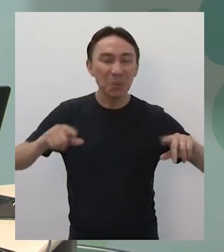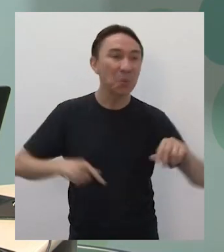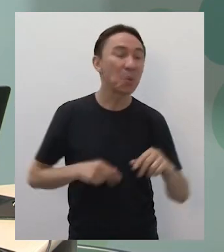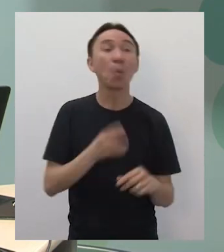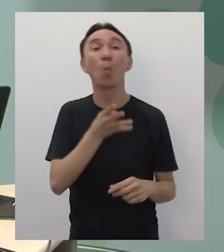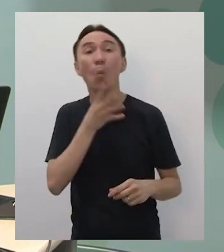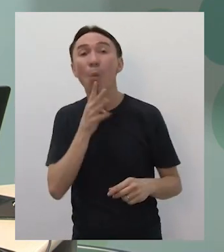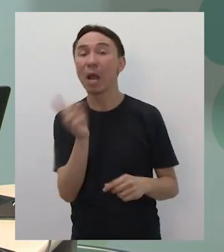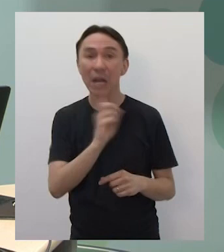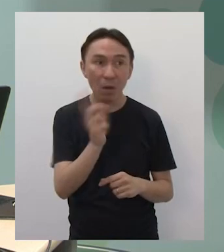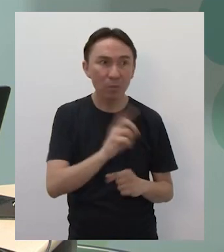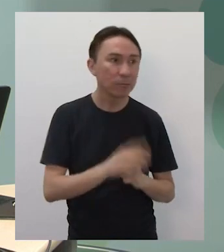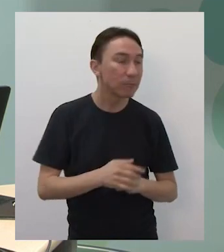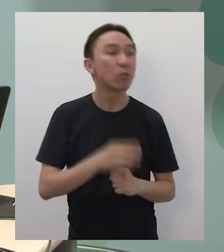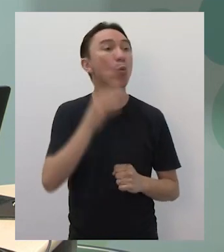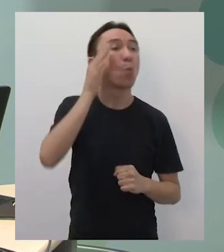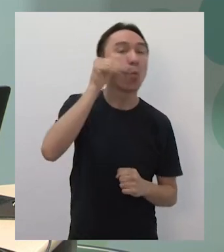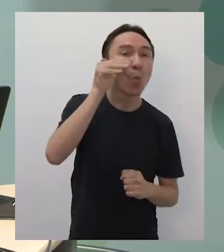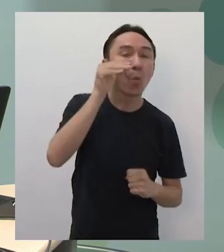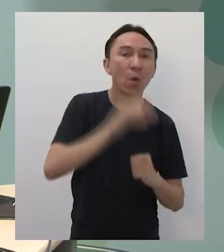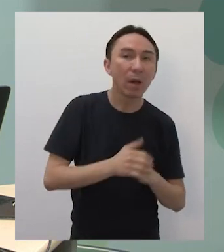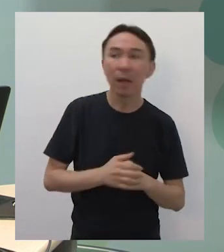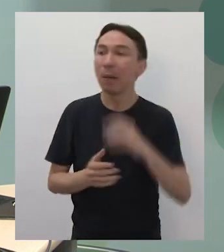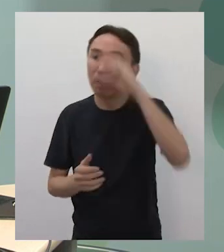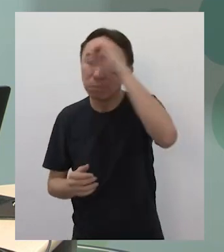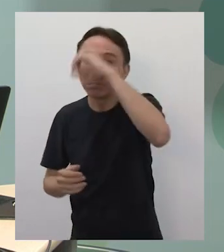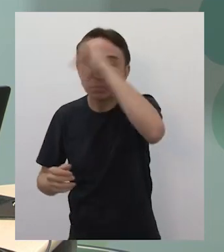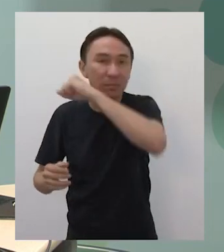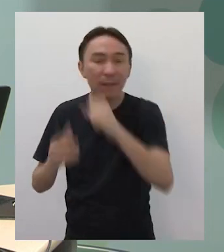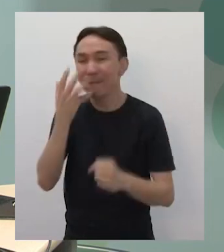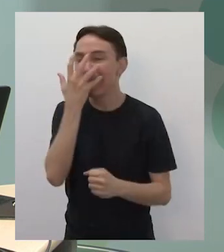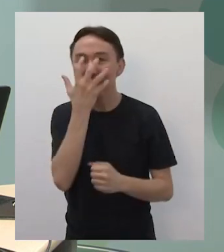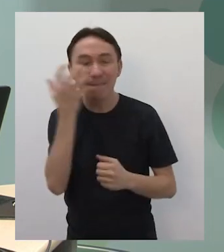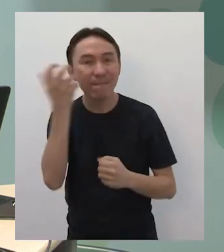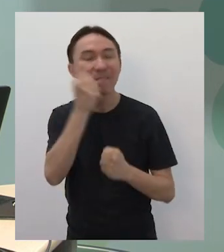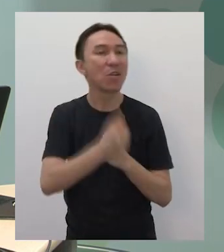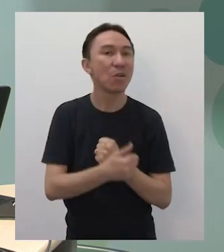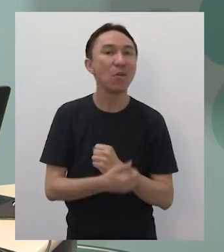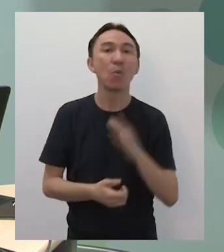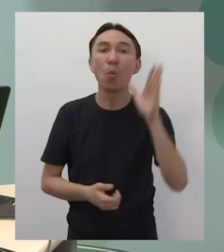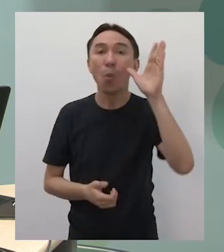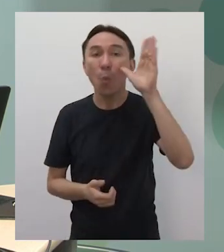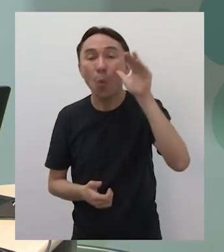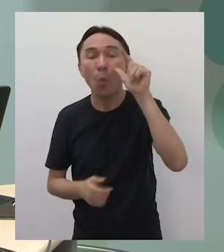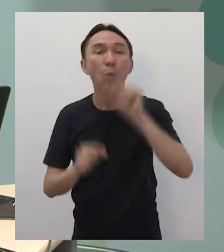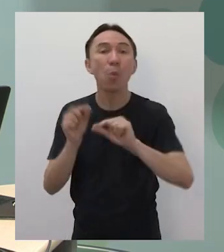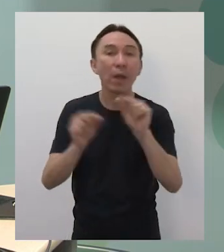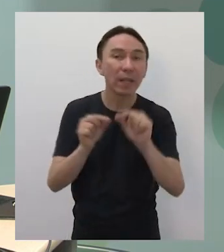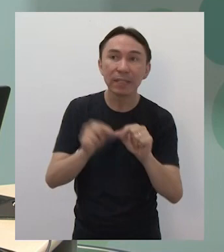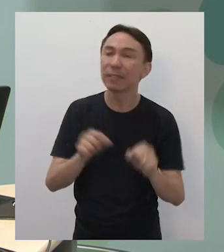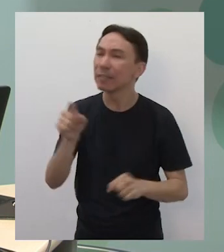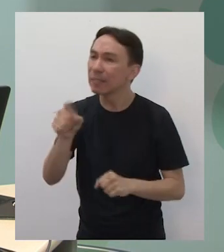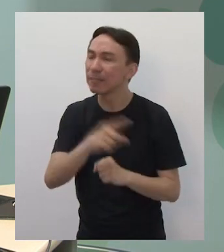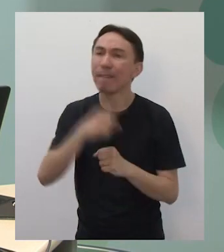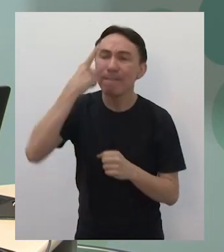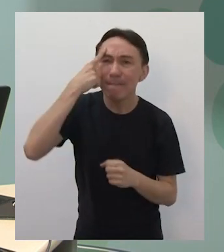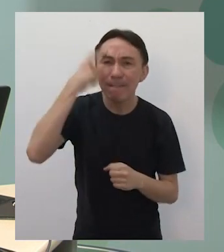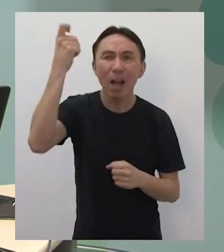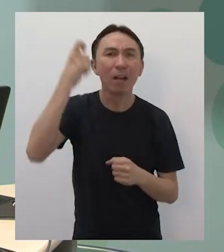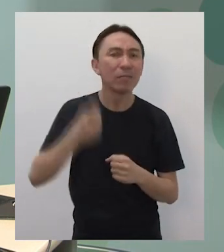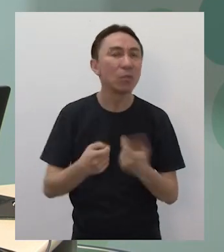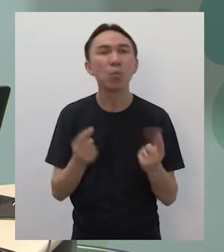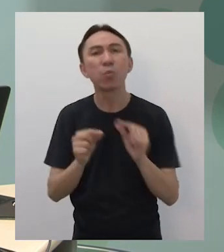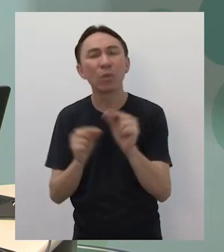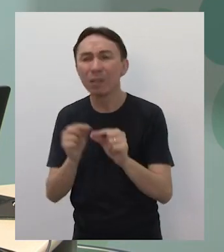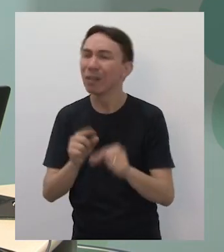por aprender, questionar o funcionamento das coisas, ter curiosidade para saber quem teve aquela ideia brilhante, aquela sacada genial e